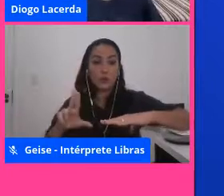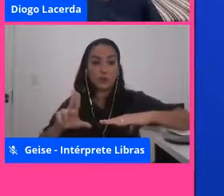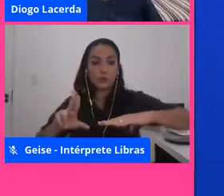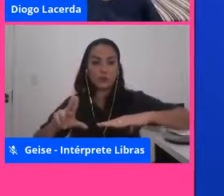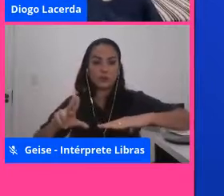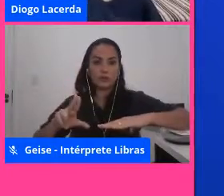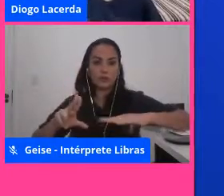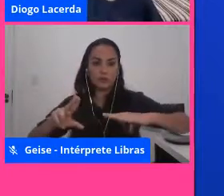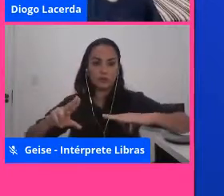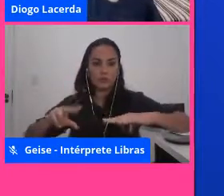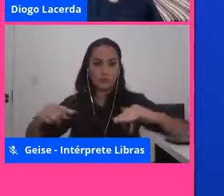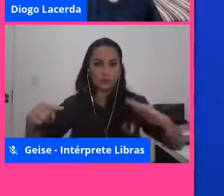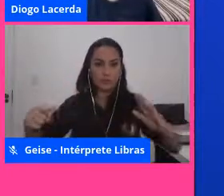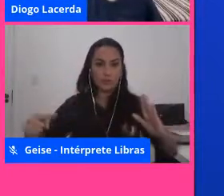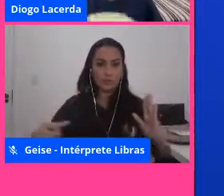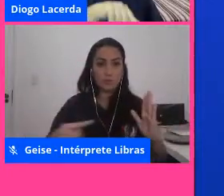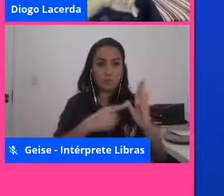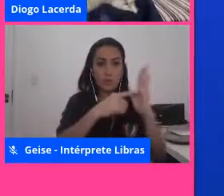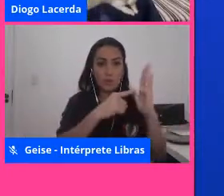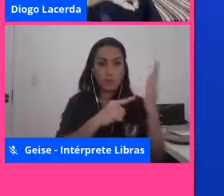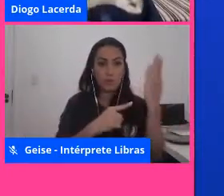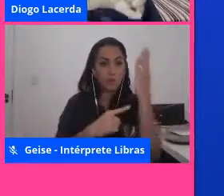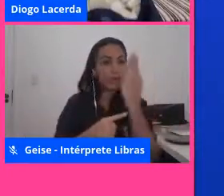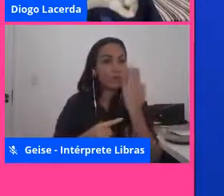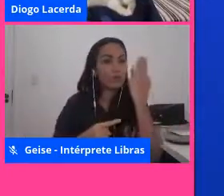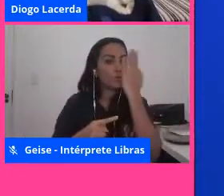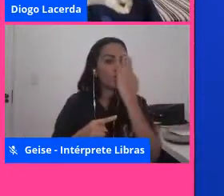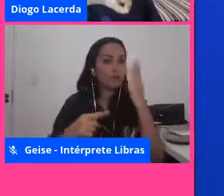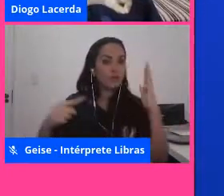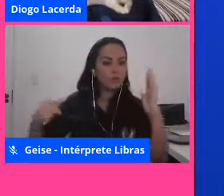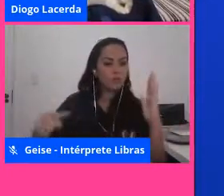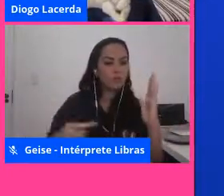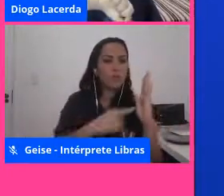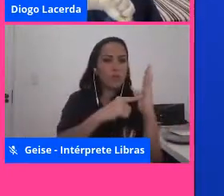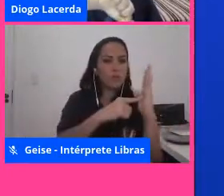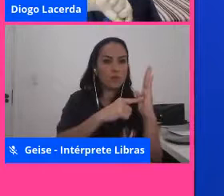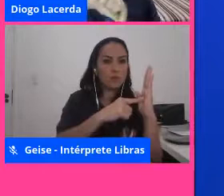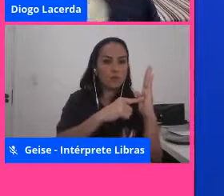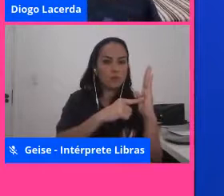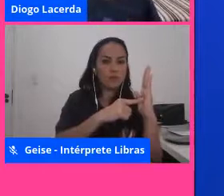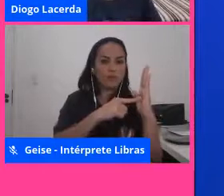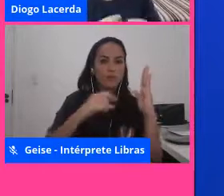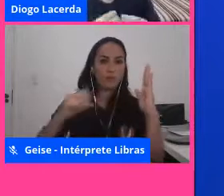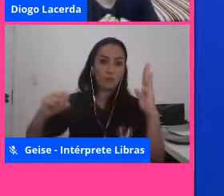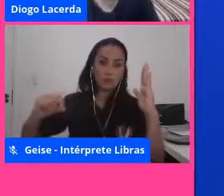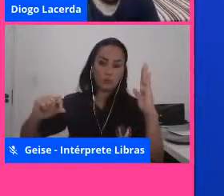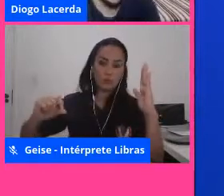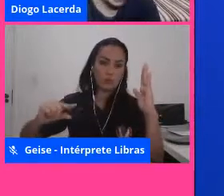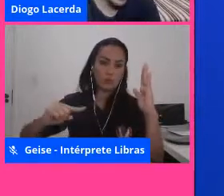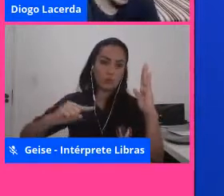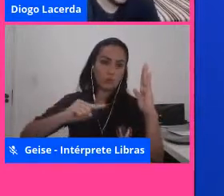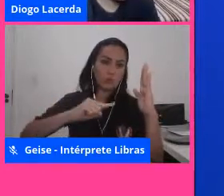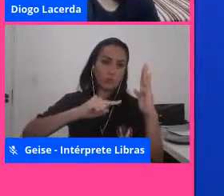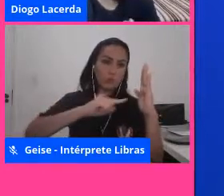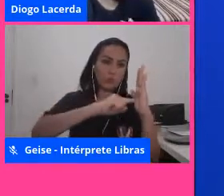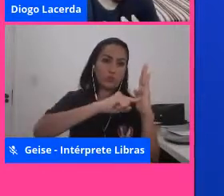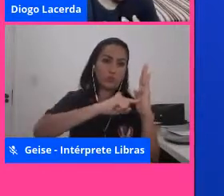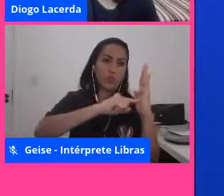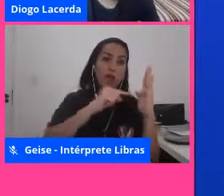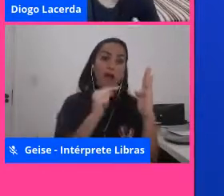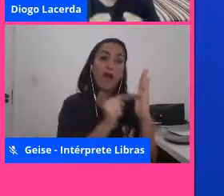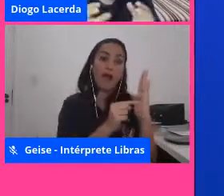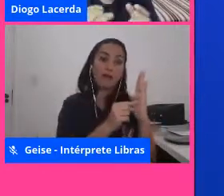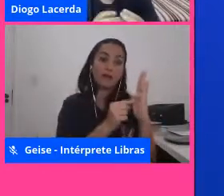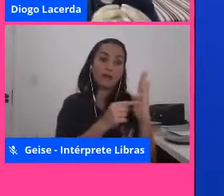vai refletir no espelho, e aonde a luz do laser bater, a resina vai ficar curada, vai